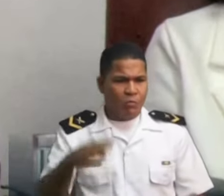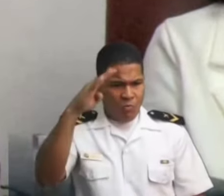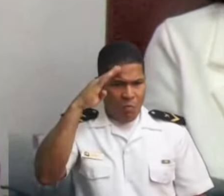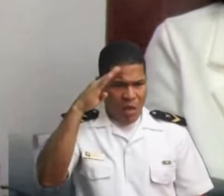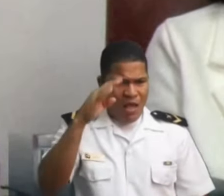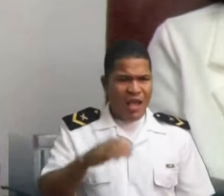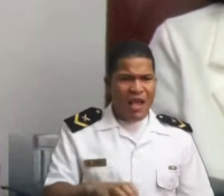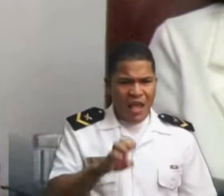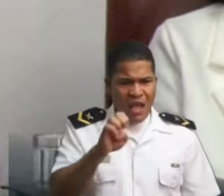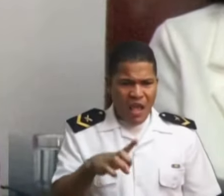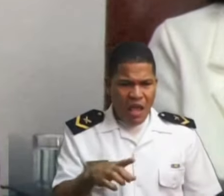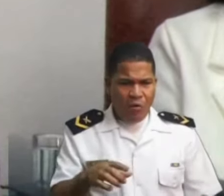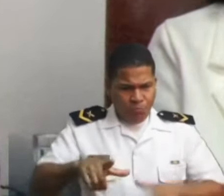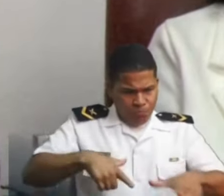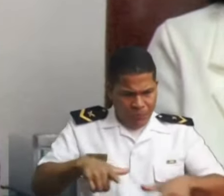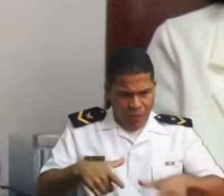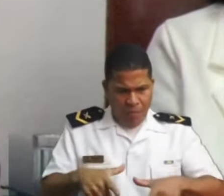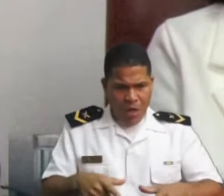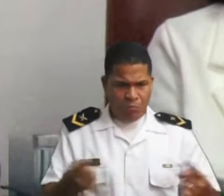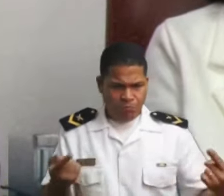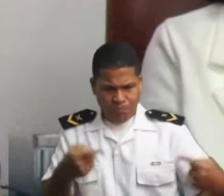tarefa mais propósito.